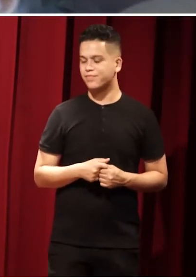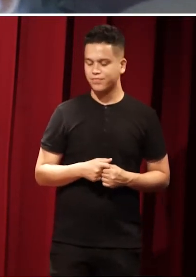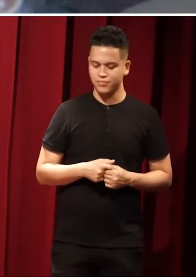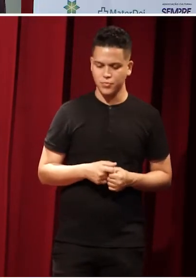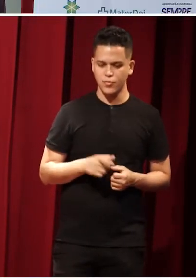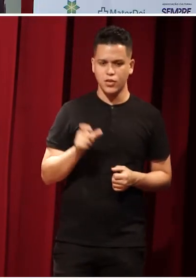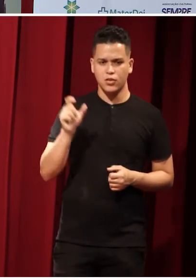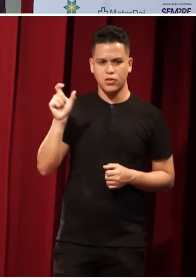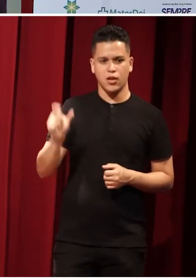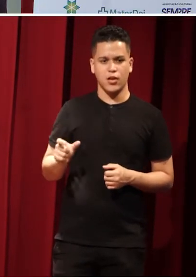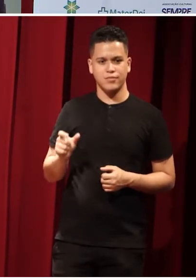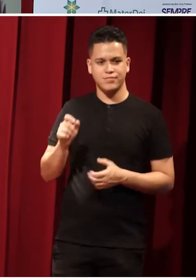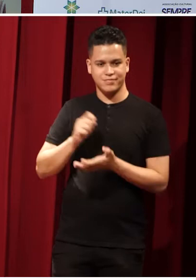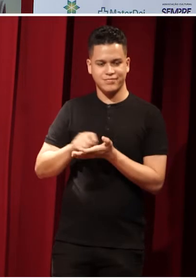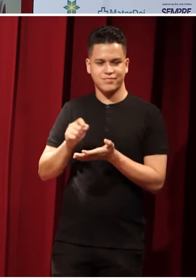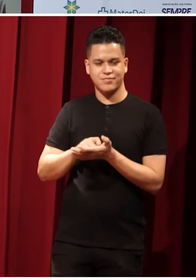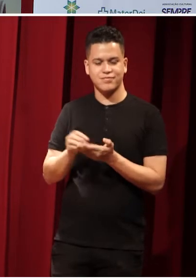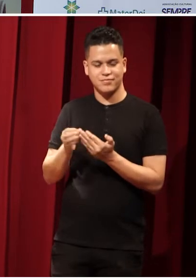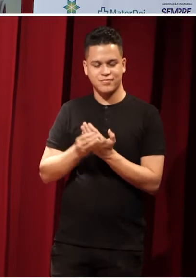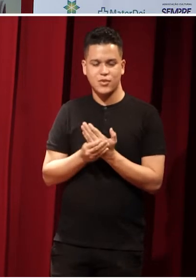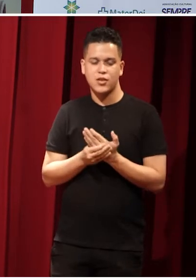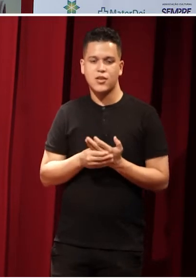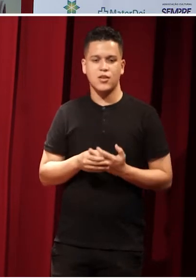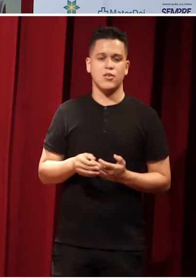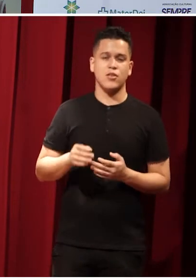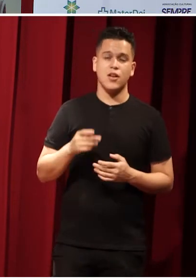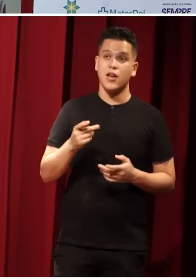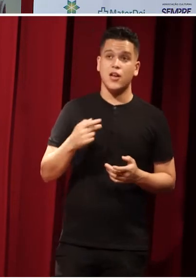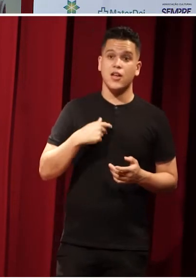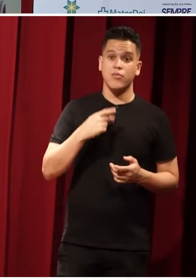importante porque eu não toquei nesse assunto.